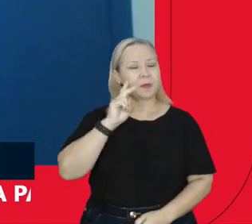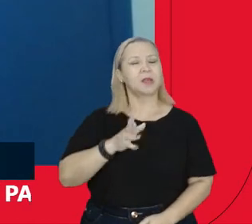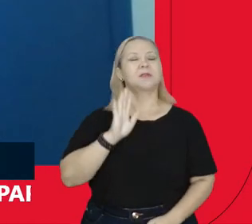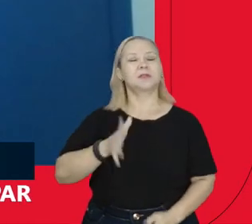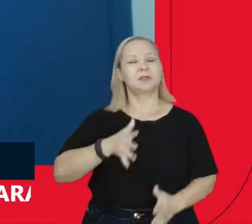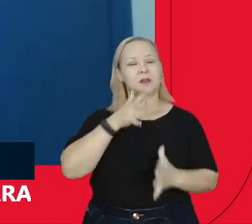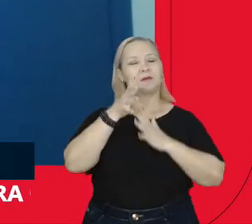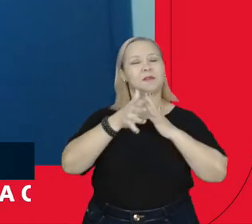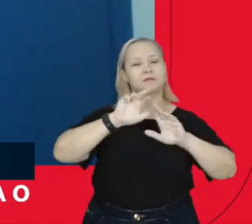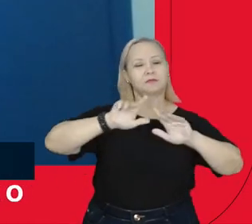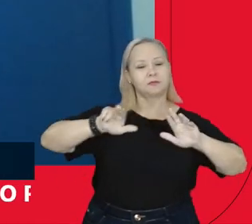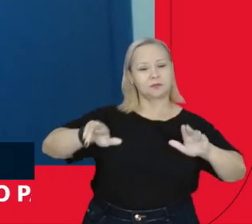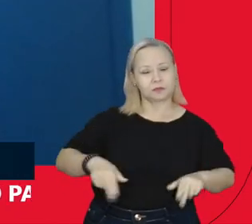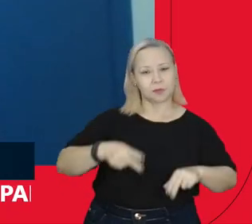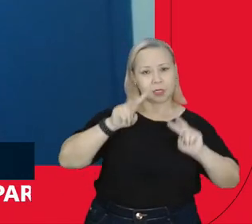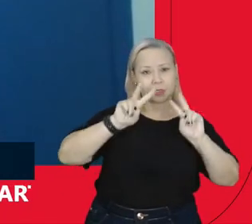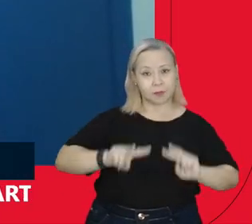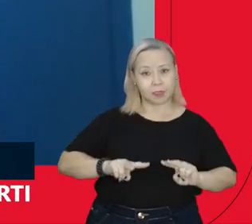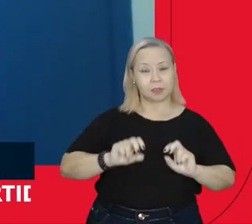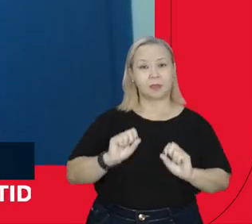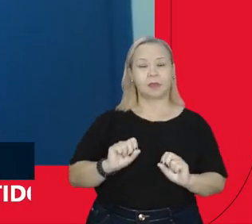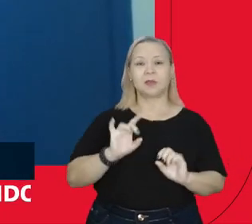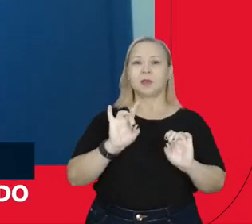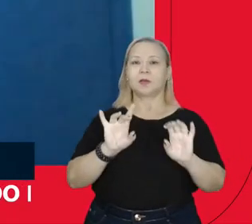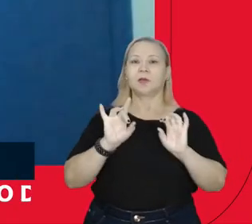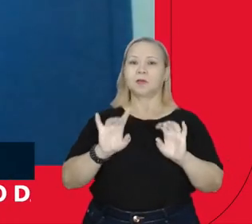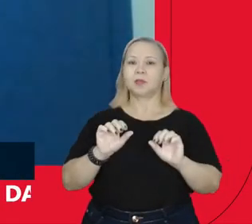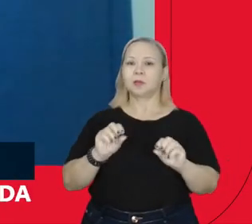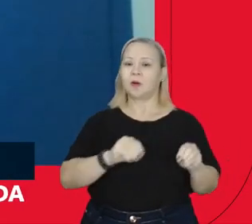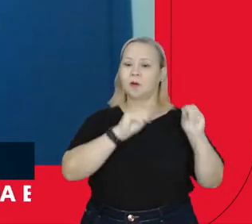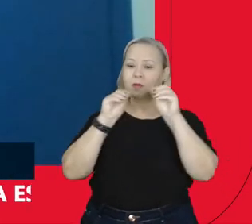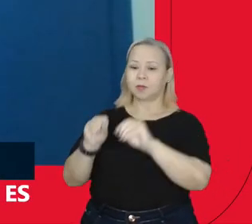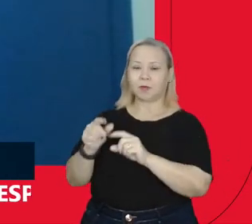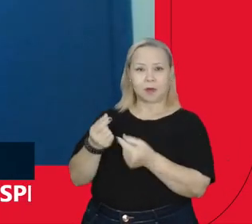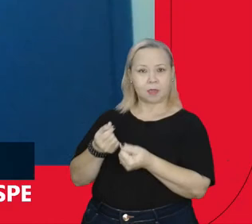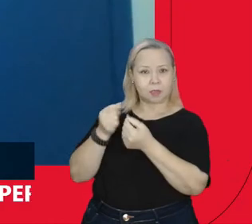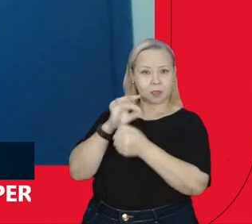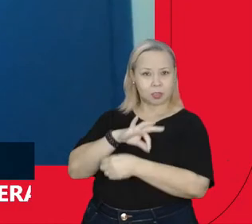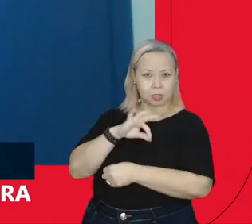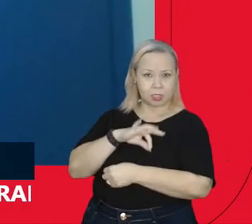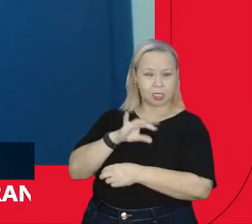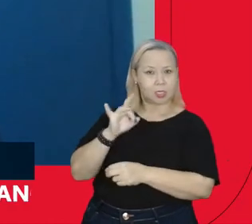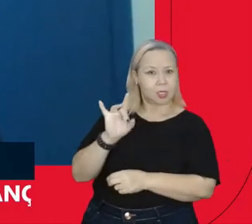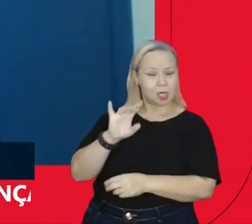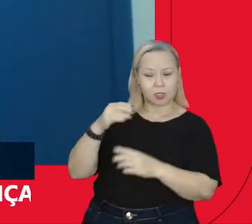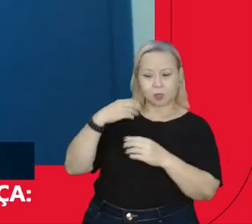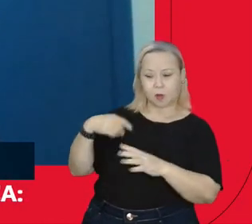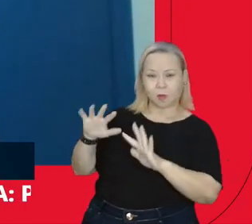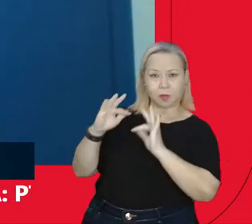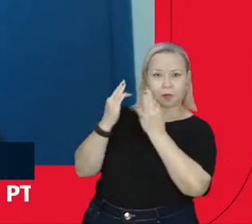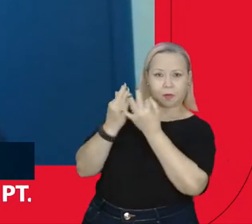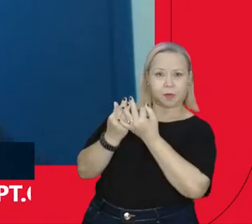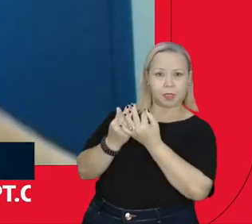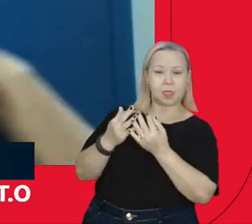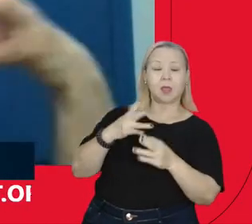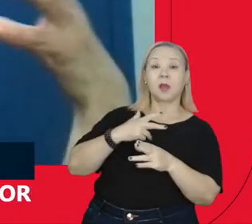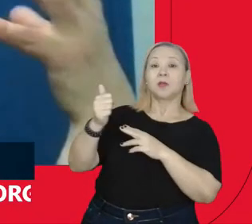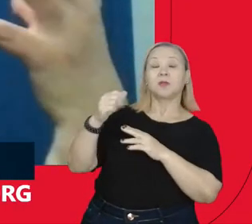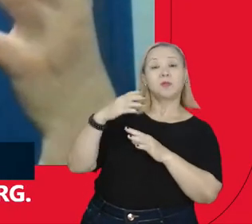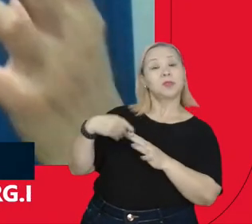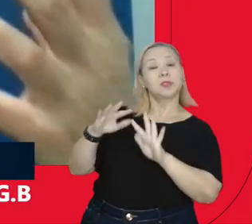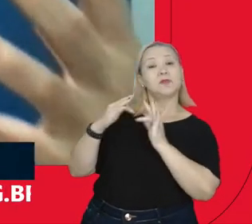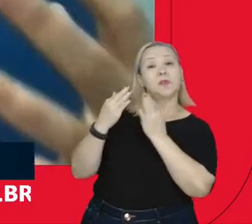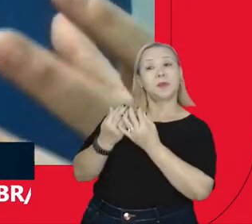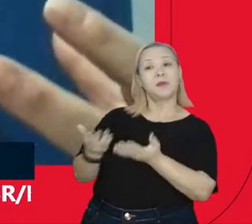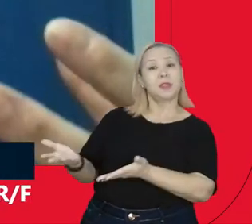aqui várias vezes, não é só transferência de renda, não é só o Bolsa Família. O que é o sucesso do Bolsa Família? É que